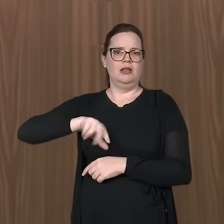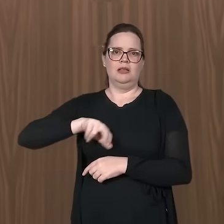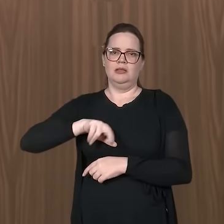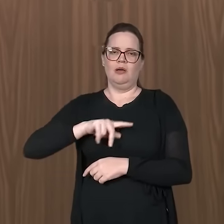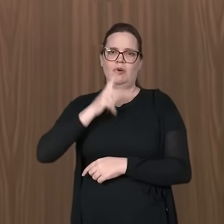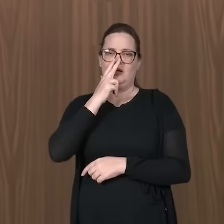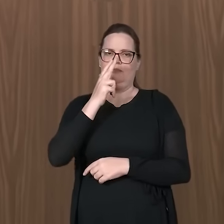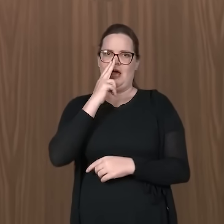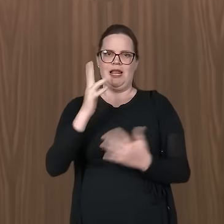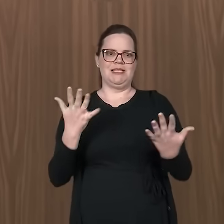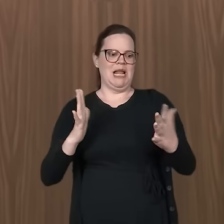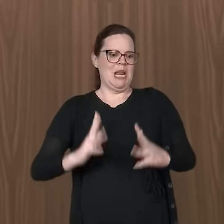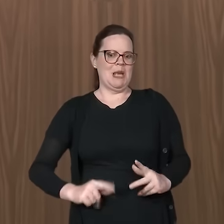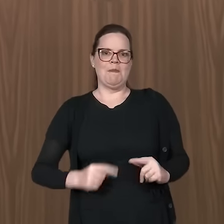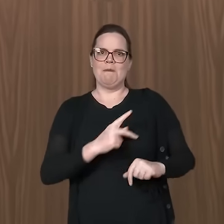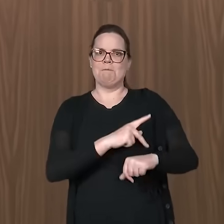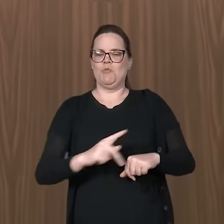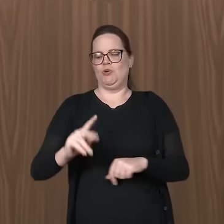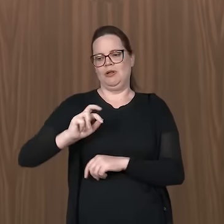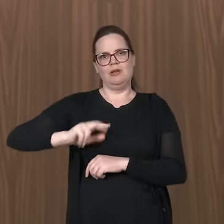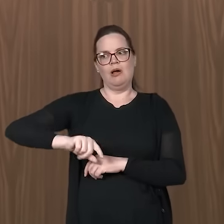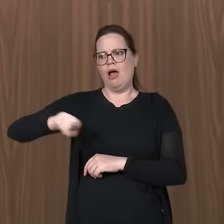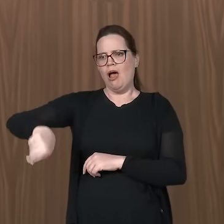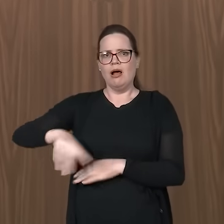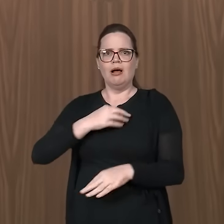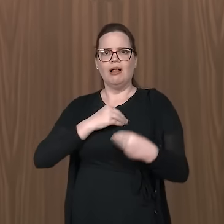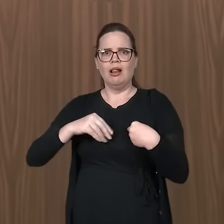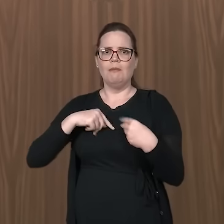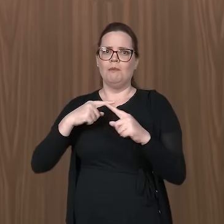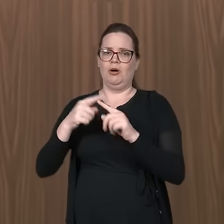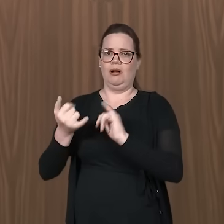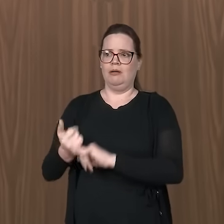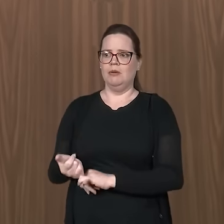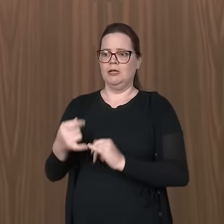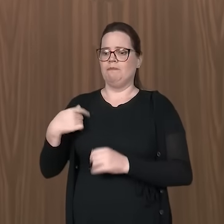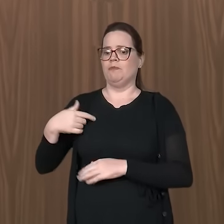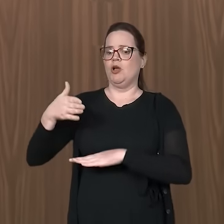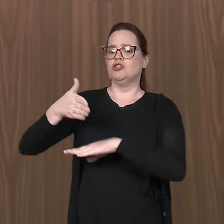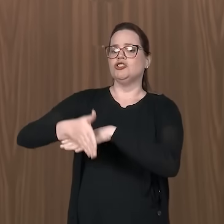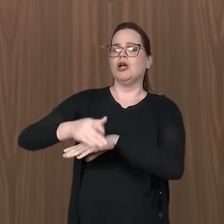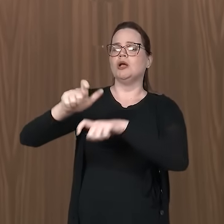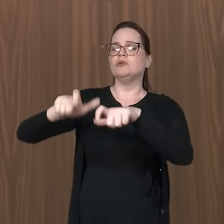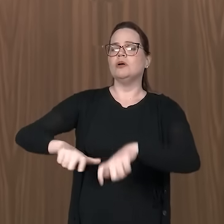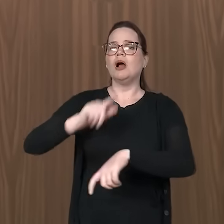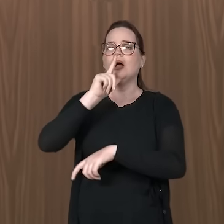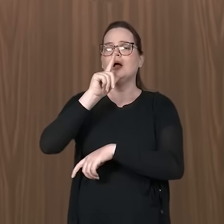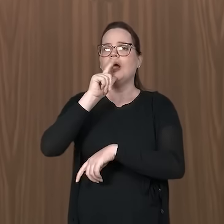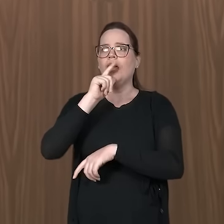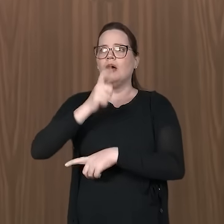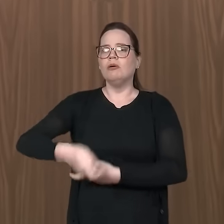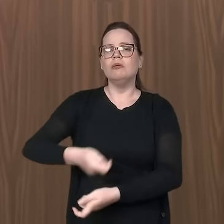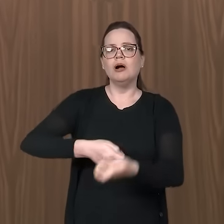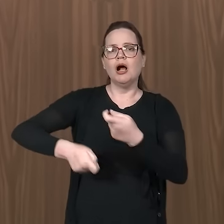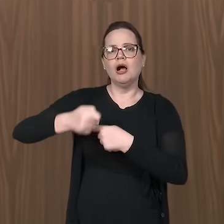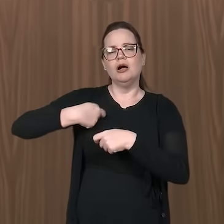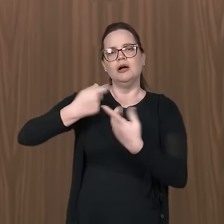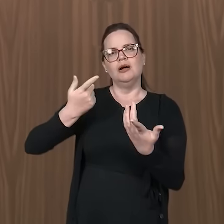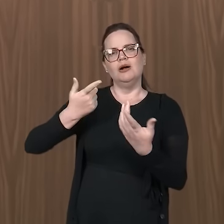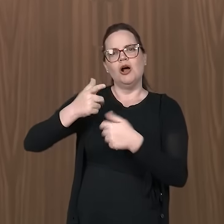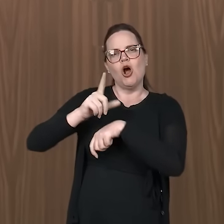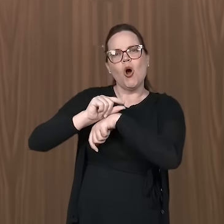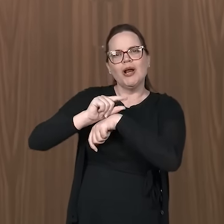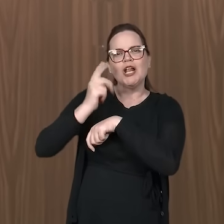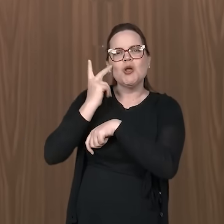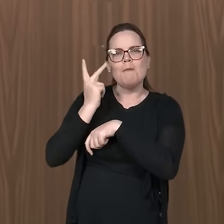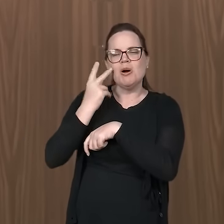chegando ali era um horário em que muitas pessoas não estariam ali, na realidade não tinha ninguém, e que se ela fosse num horário comum, ela